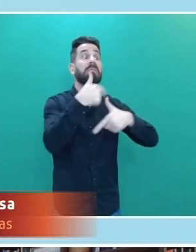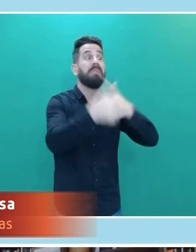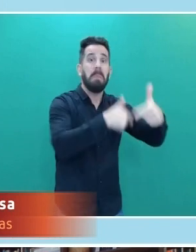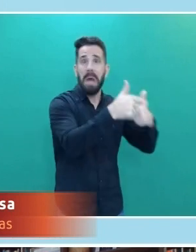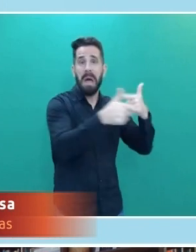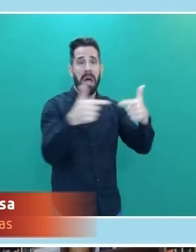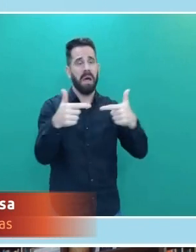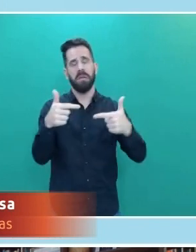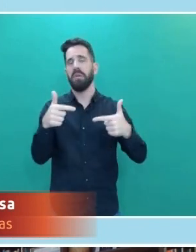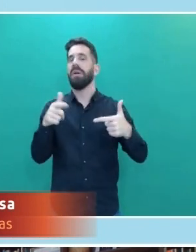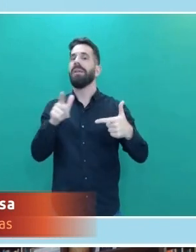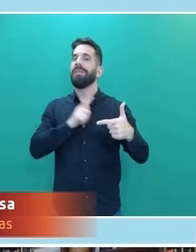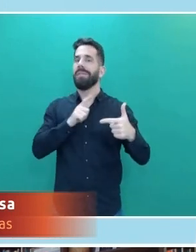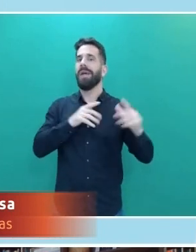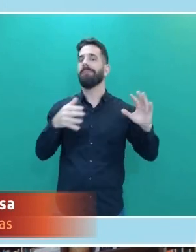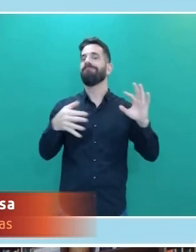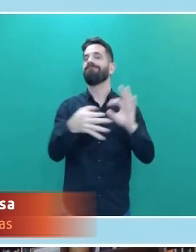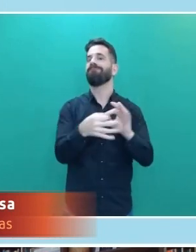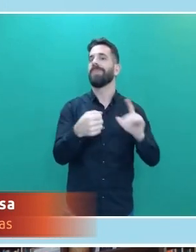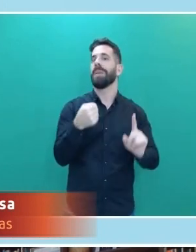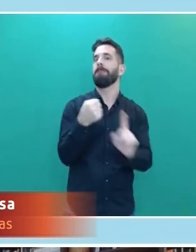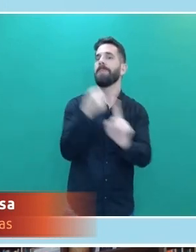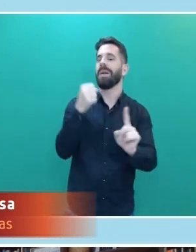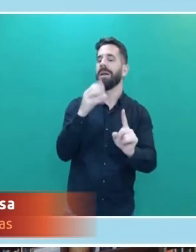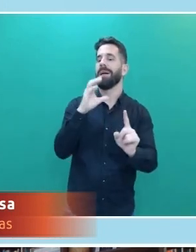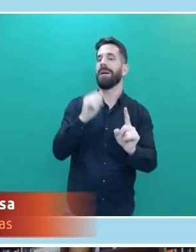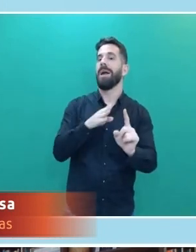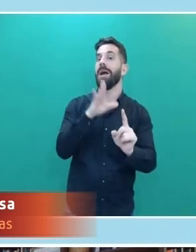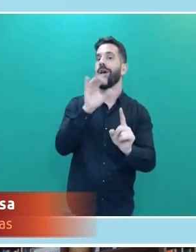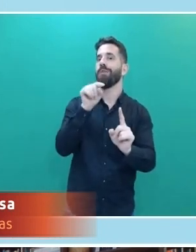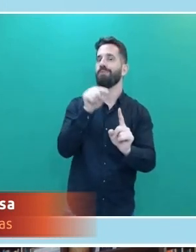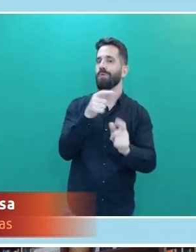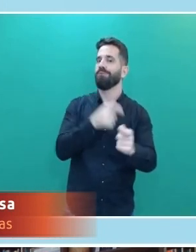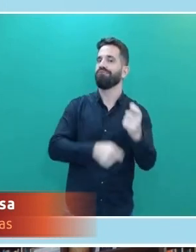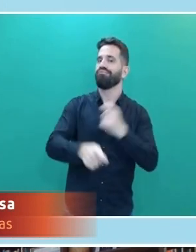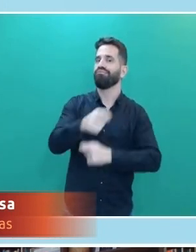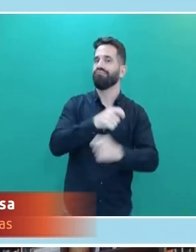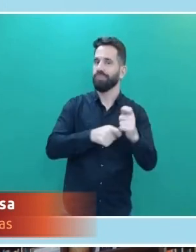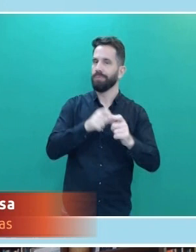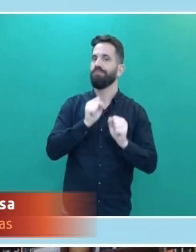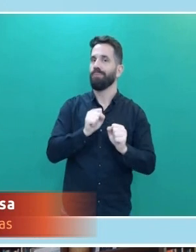ele impacta, né, em várias dimensões domésticas.